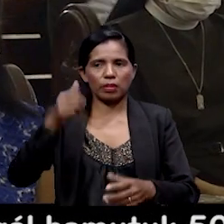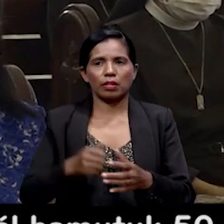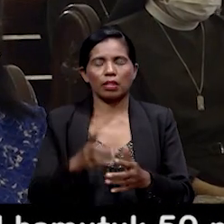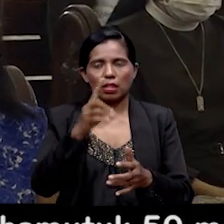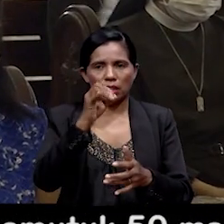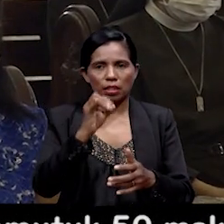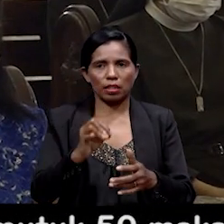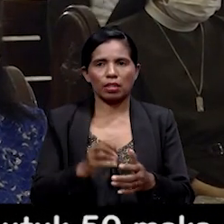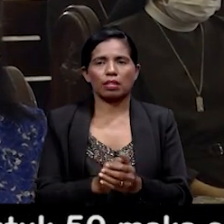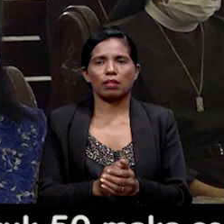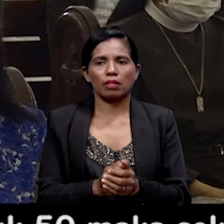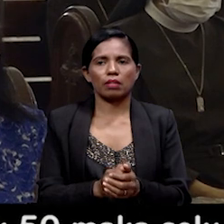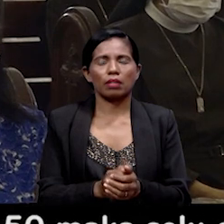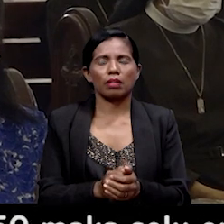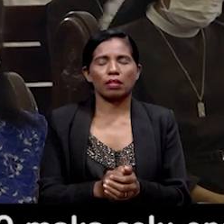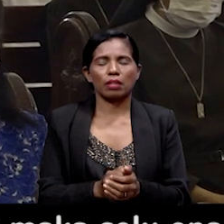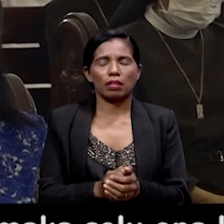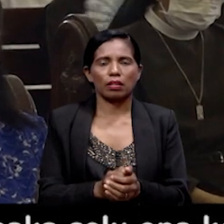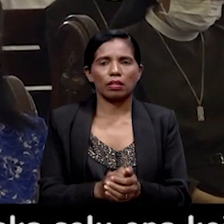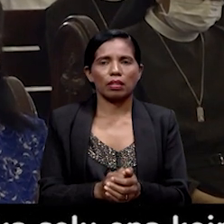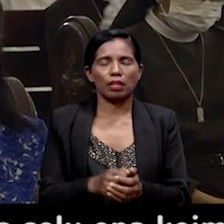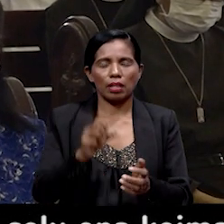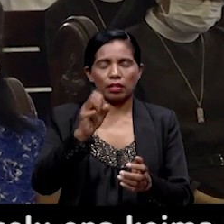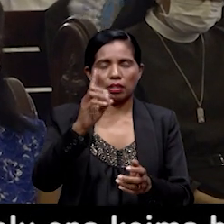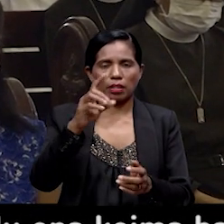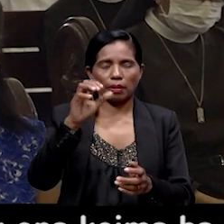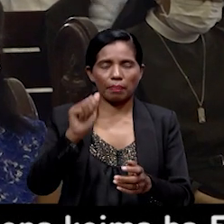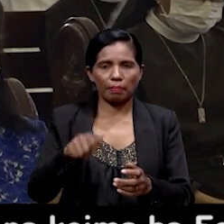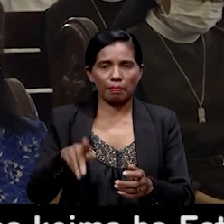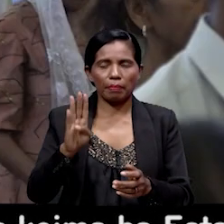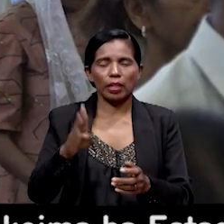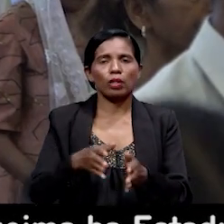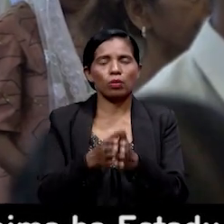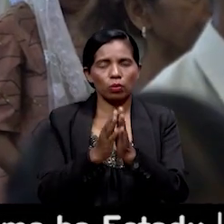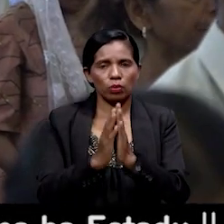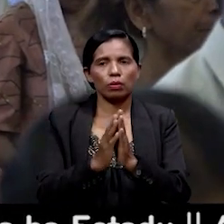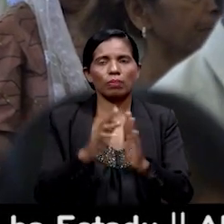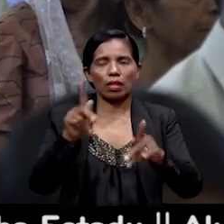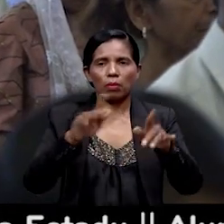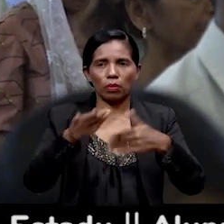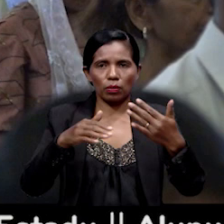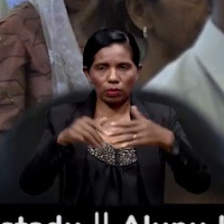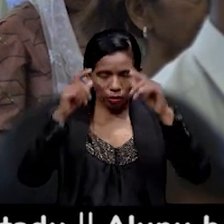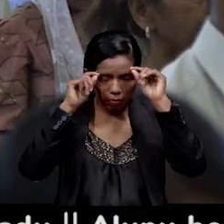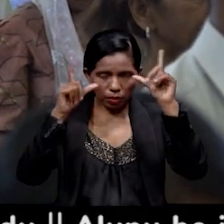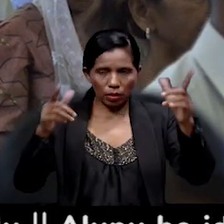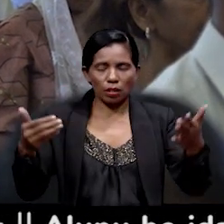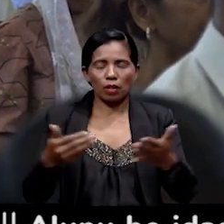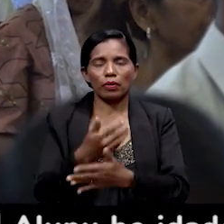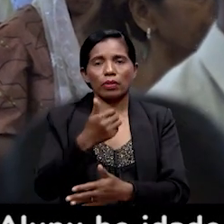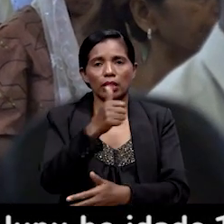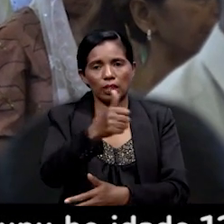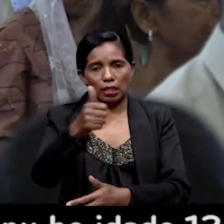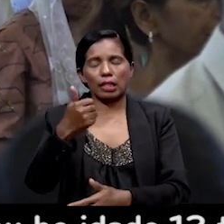Dili Dom Virgílio do Carmo da Silva SDB apela ba Cristão Católica ia Timor Leste atu hafong ida idak ni